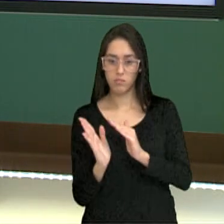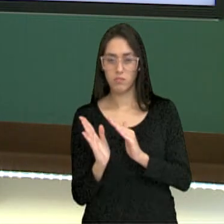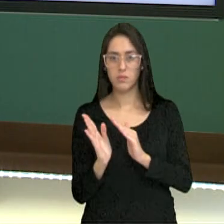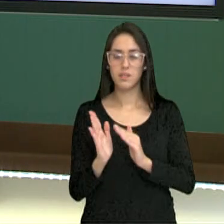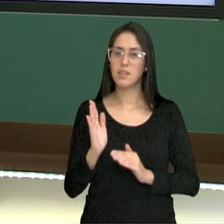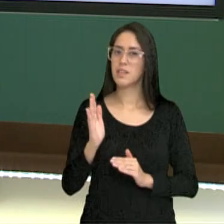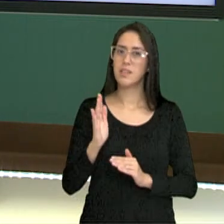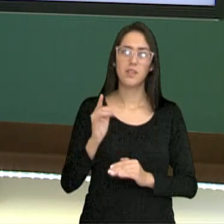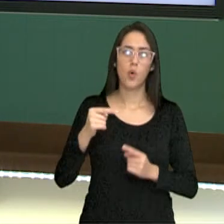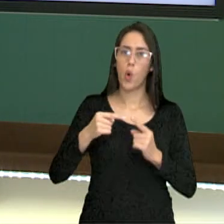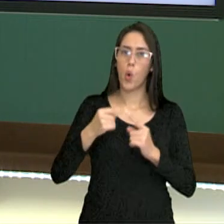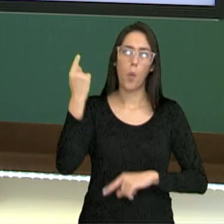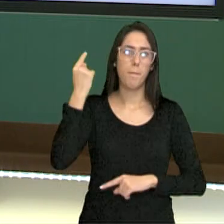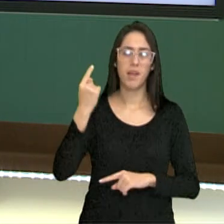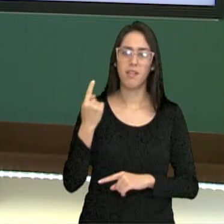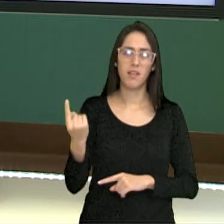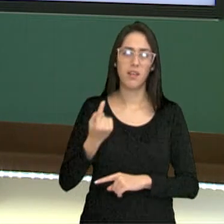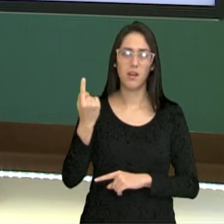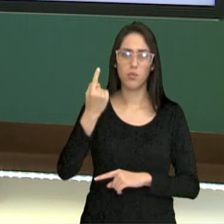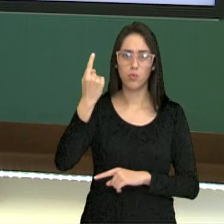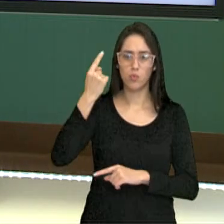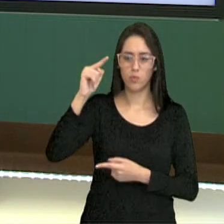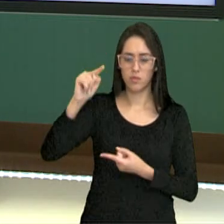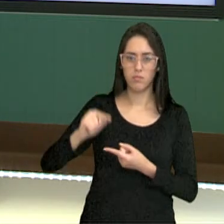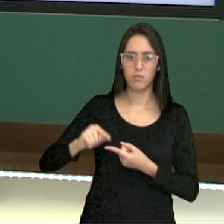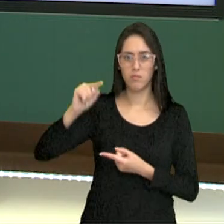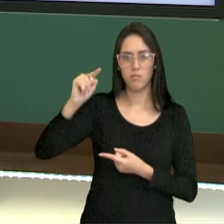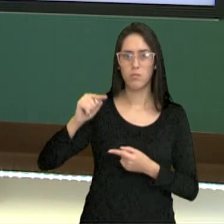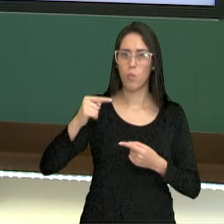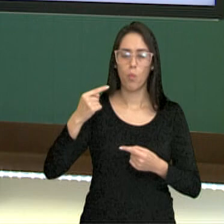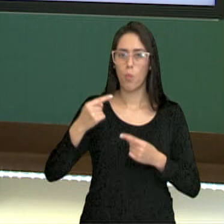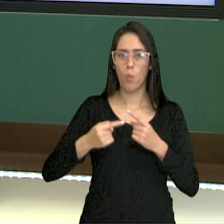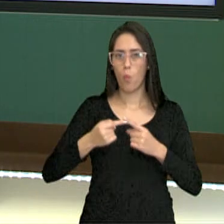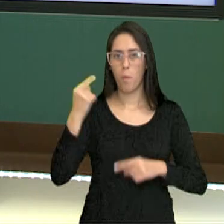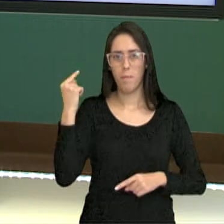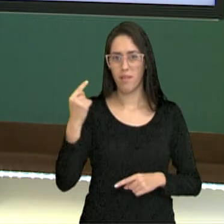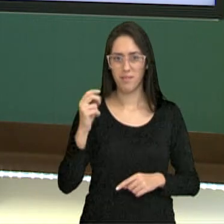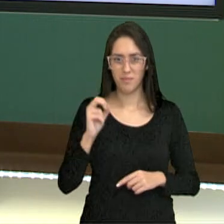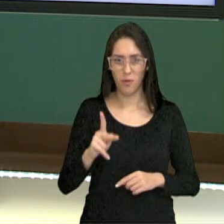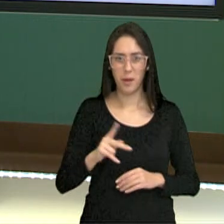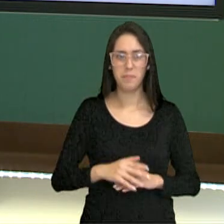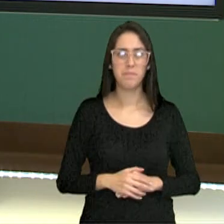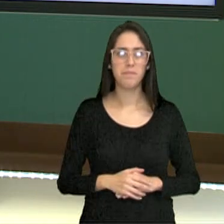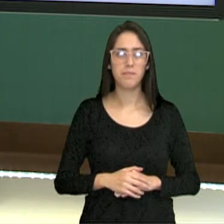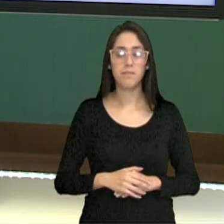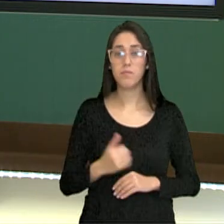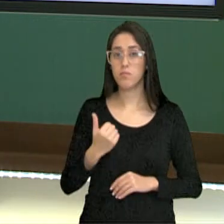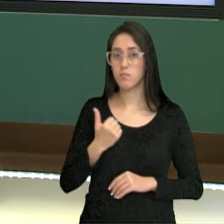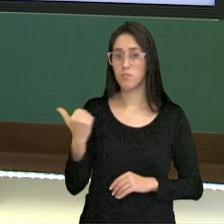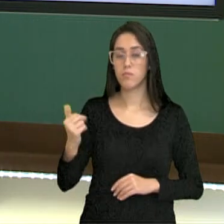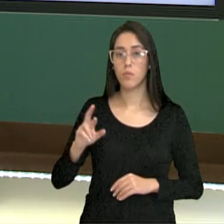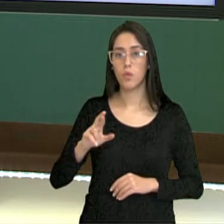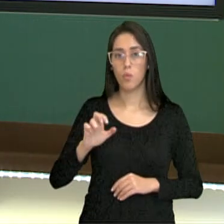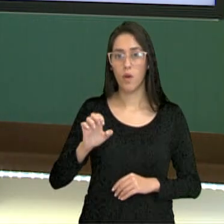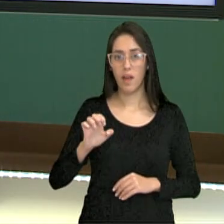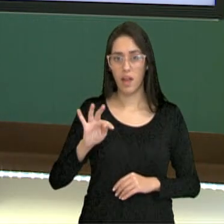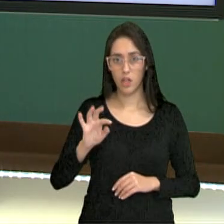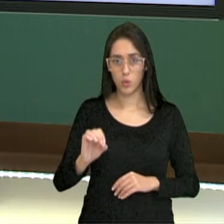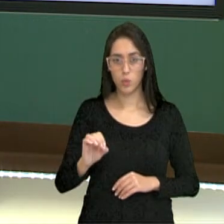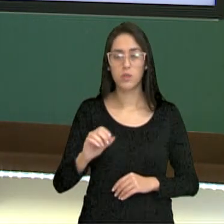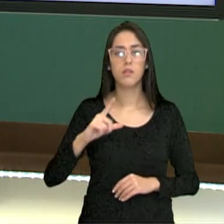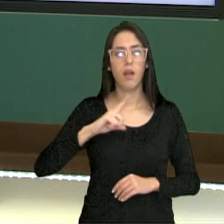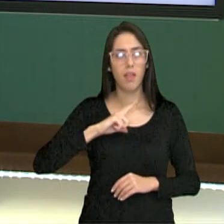coincidir com o nosso eixo de rotação. Tranquilo, gente? No cone reto, nós vamos ter